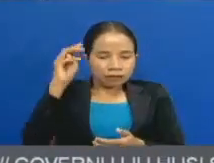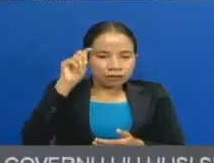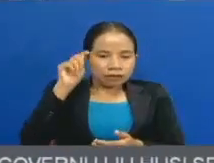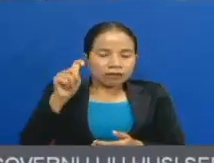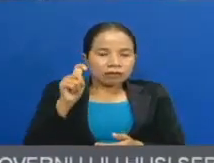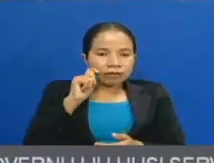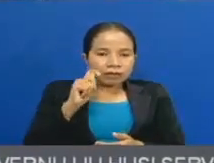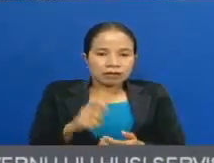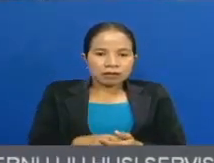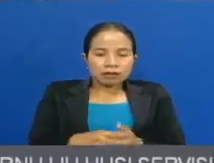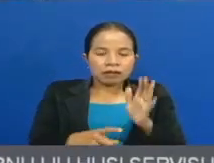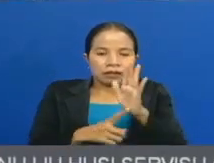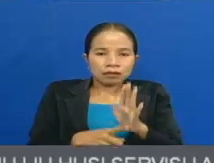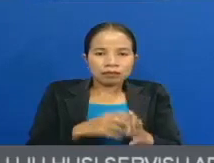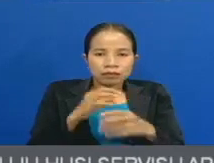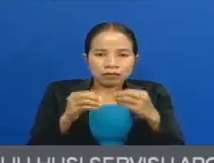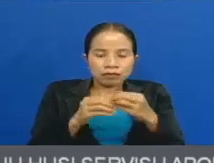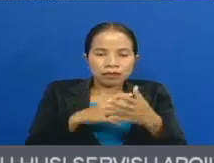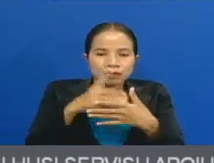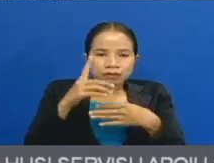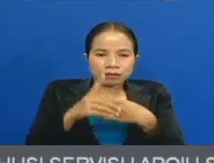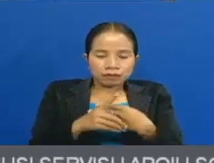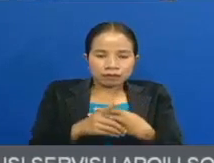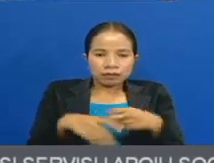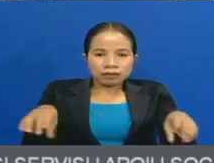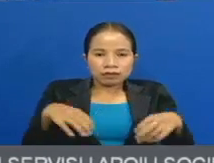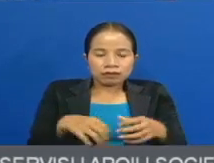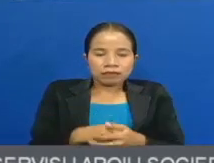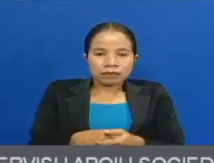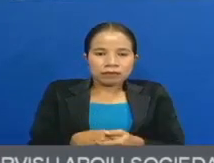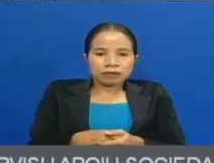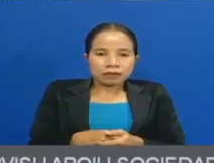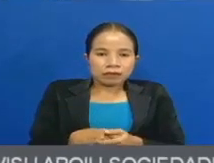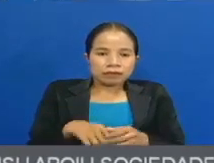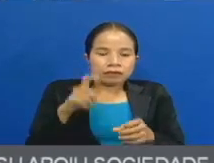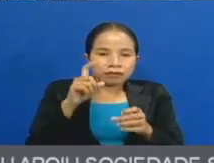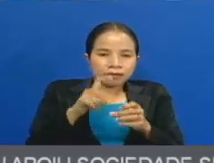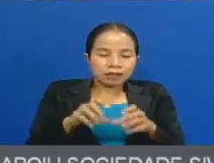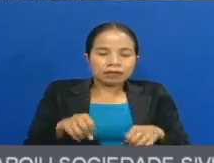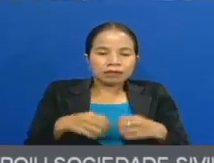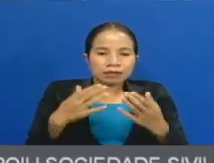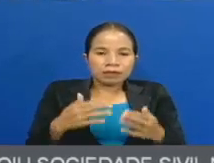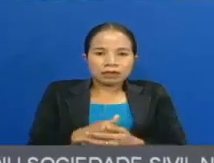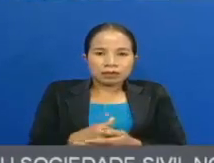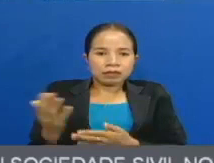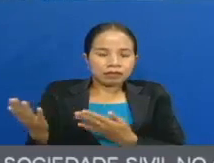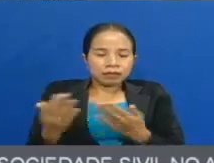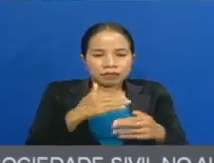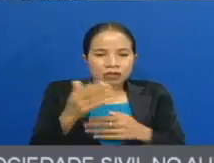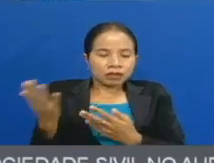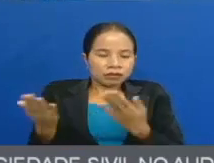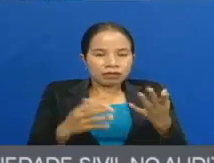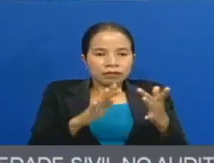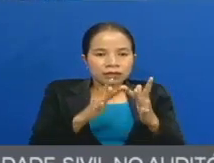Matanruak Mos levanta com o desenvolvimento projeto Greater Sunrise. No insa processo atudada mai Timor.